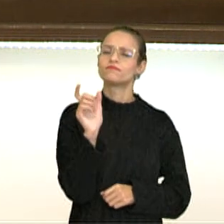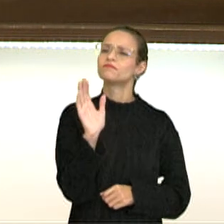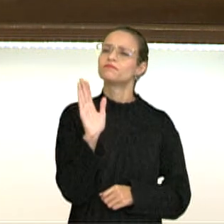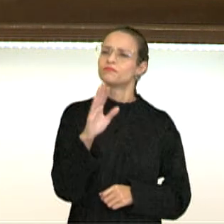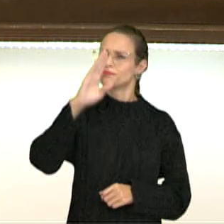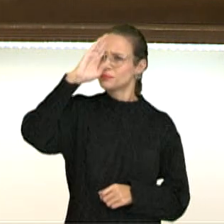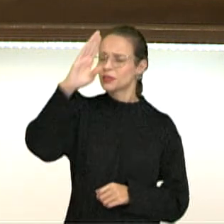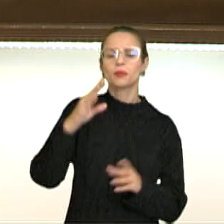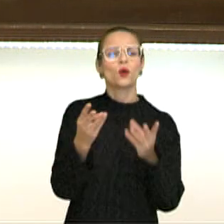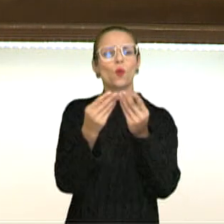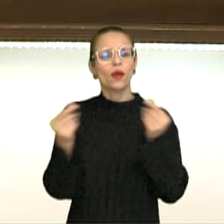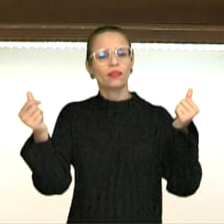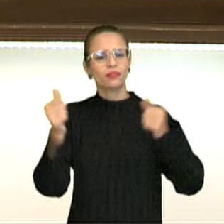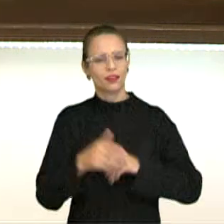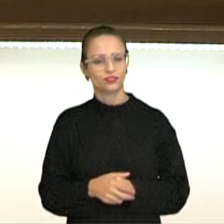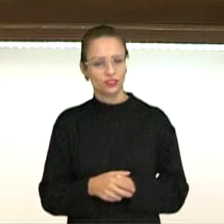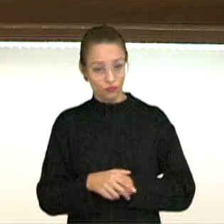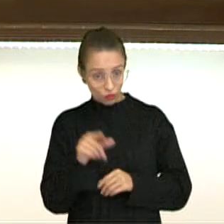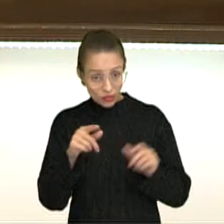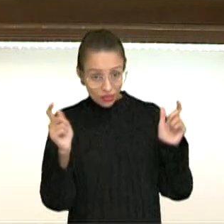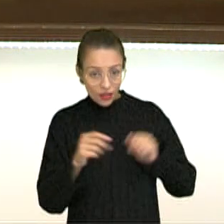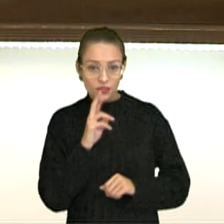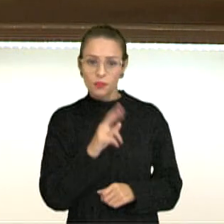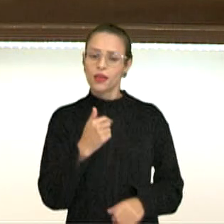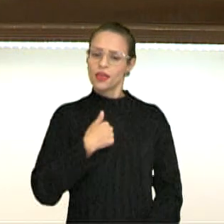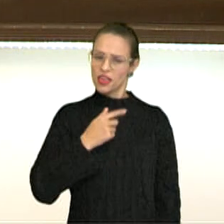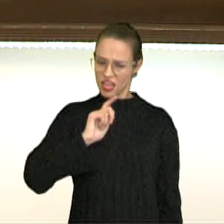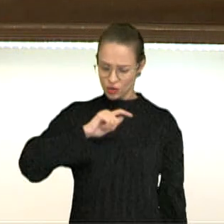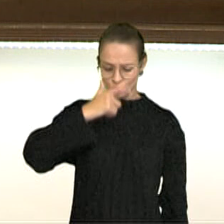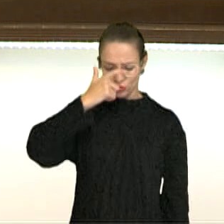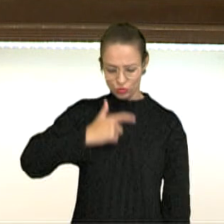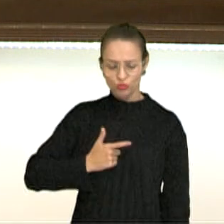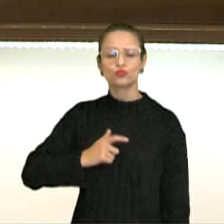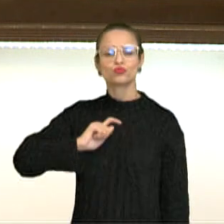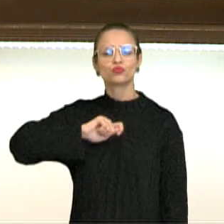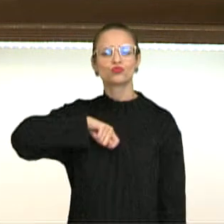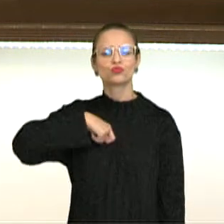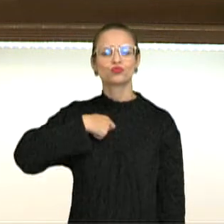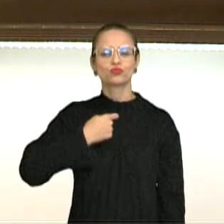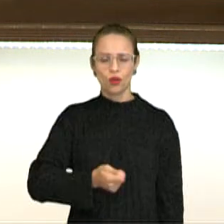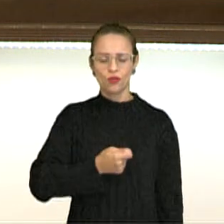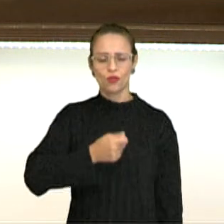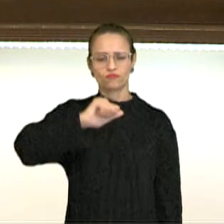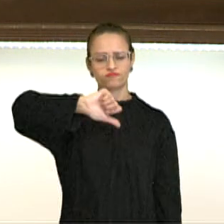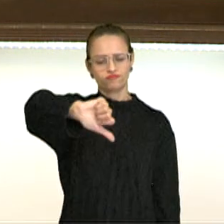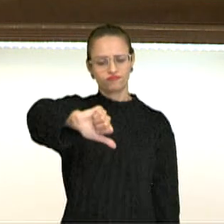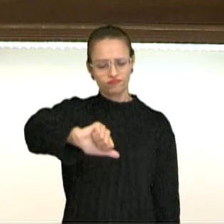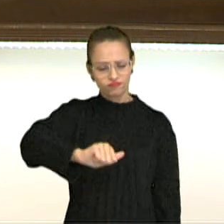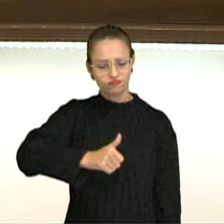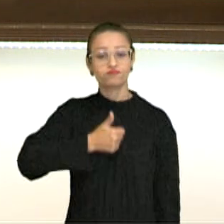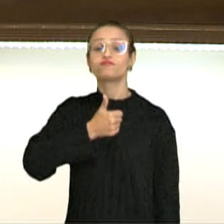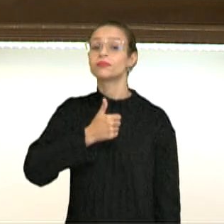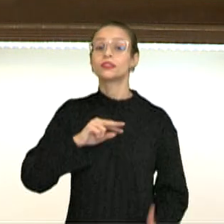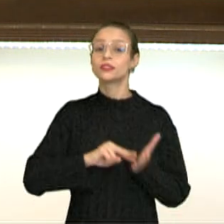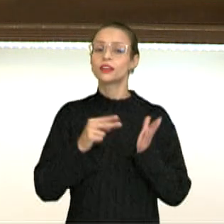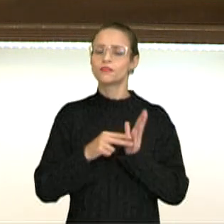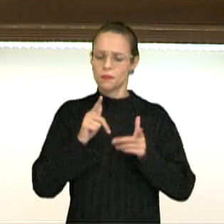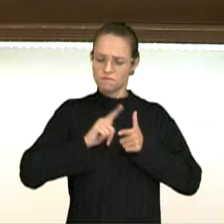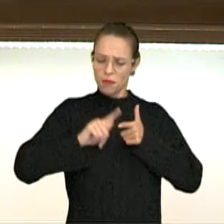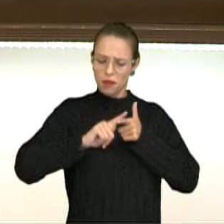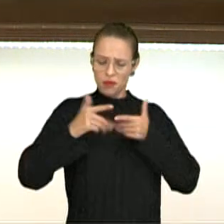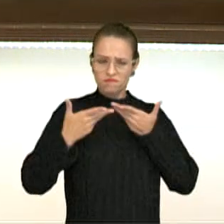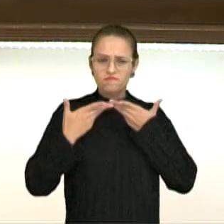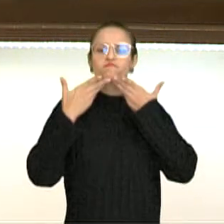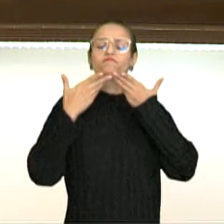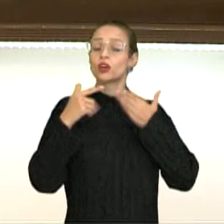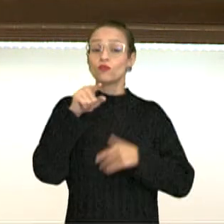principal qualidade e você puder dizer eu sou resiliente, quer dizer que você passa pelos seus problemas de cabeça erguida.